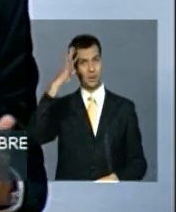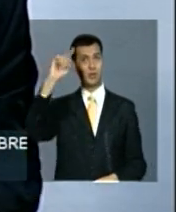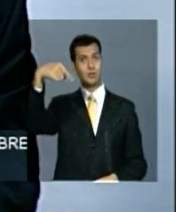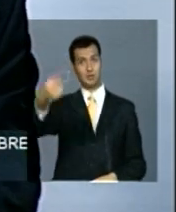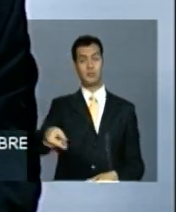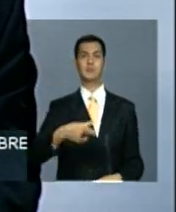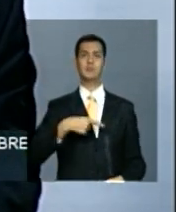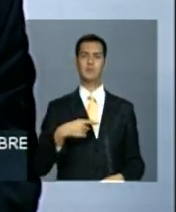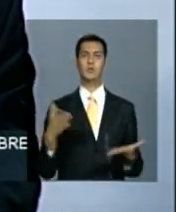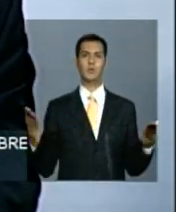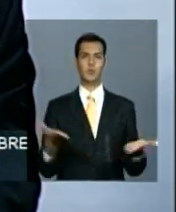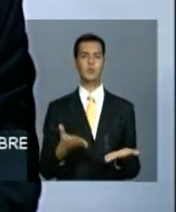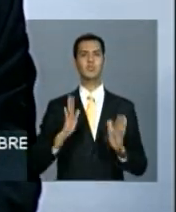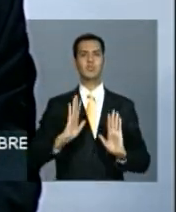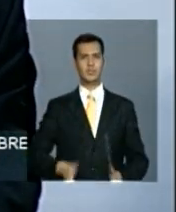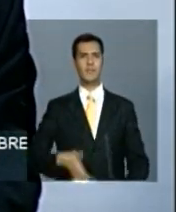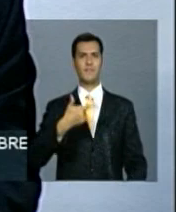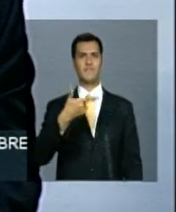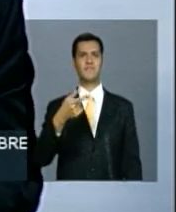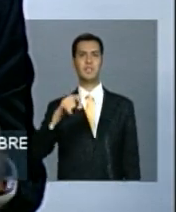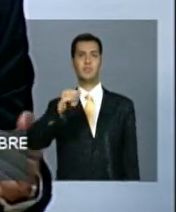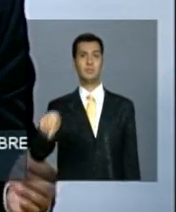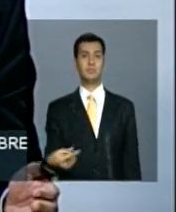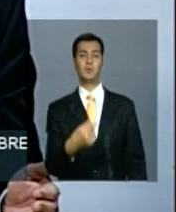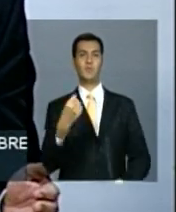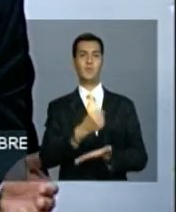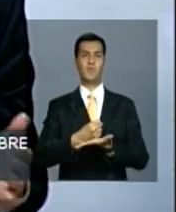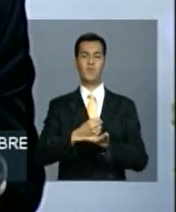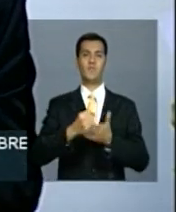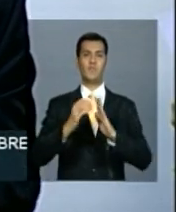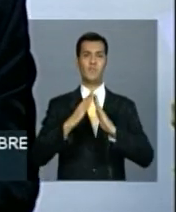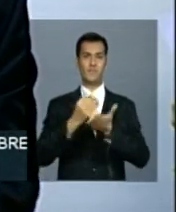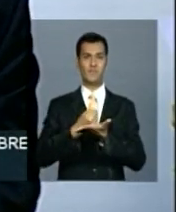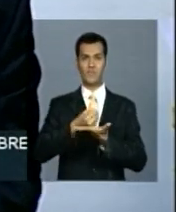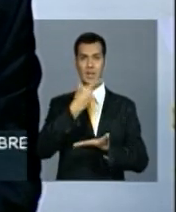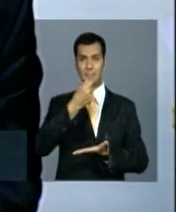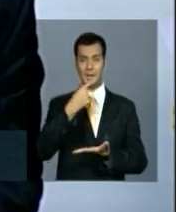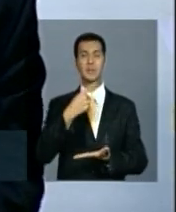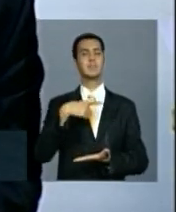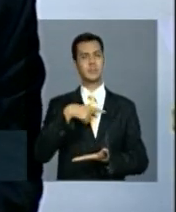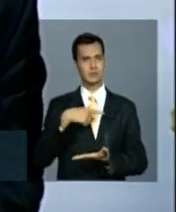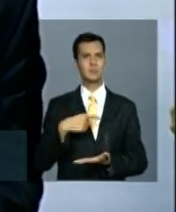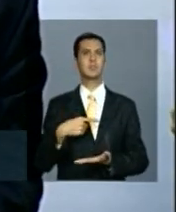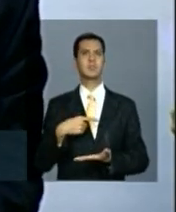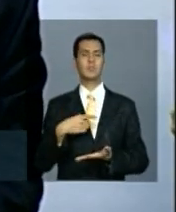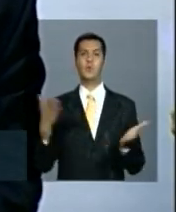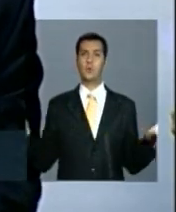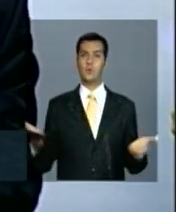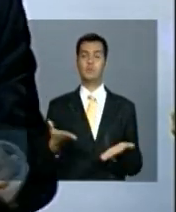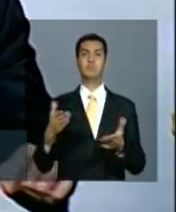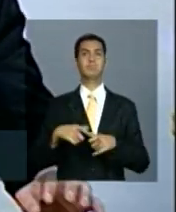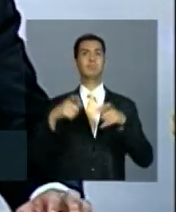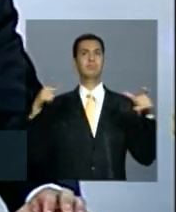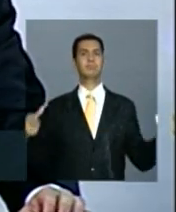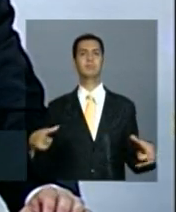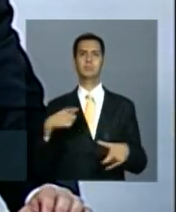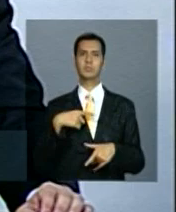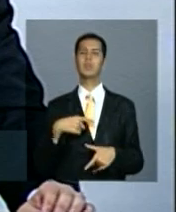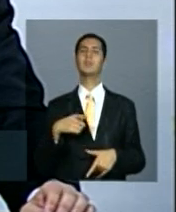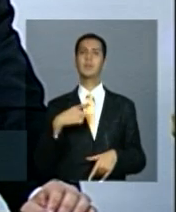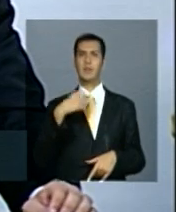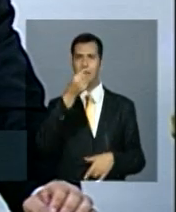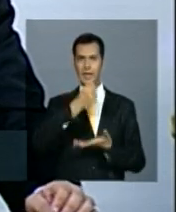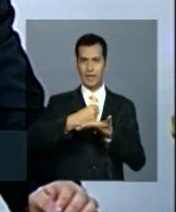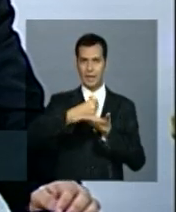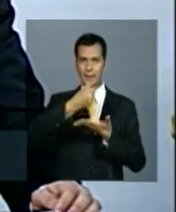mais de 20.000 farmácias populares eram 15.000 no ano passado hoje já são mais de 20.000 nós teremos remédios para asma de